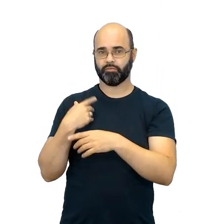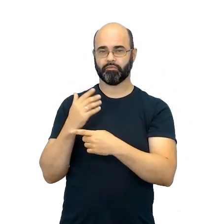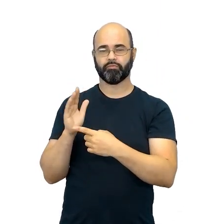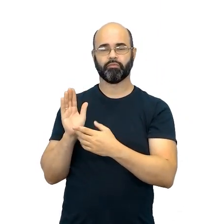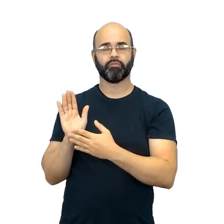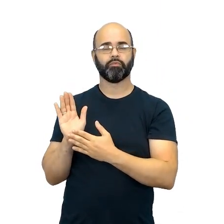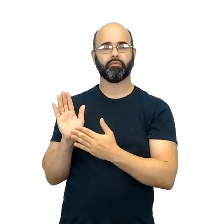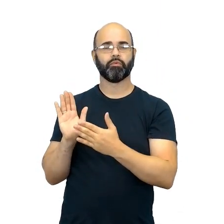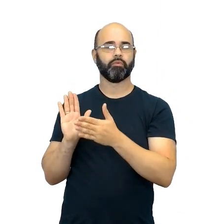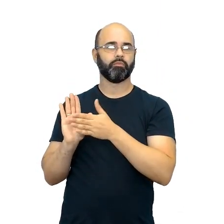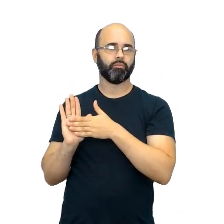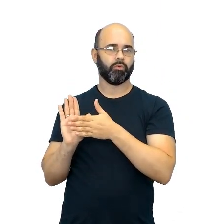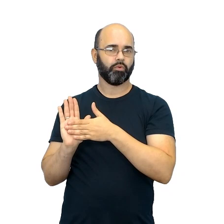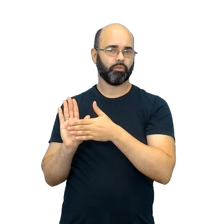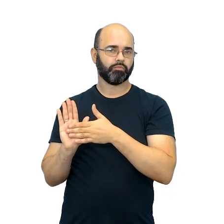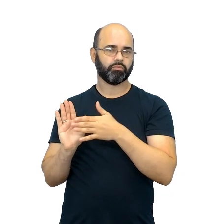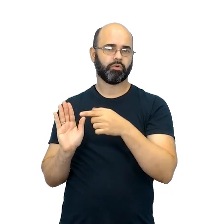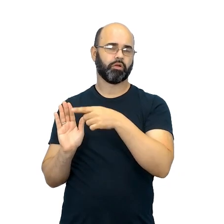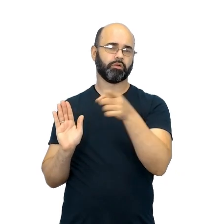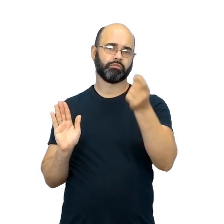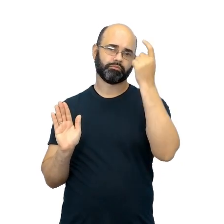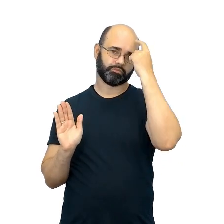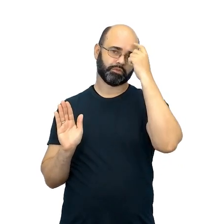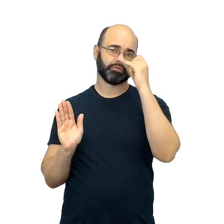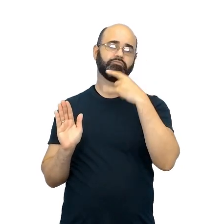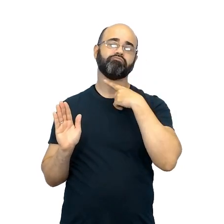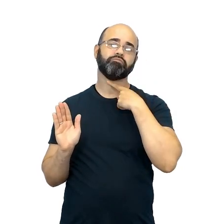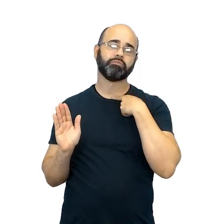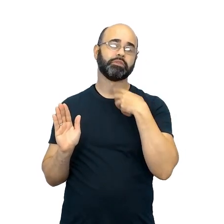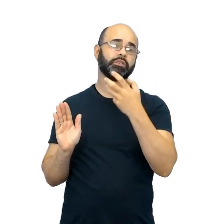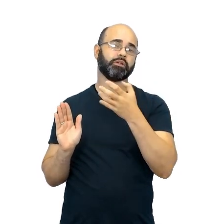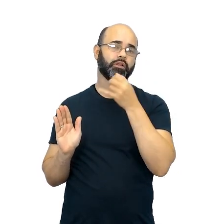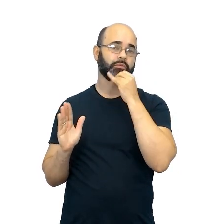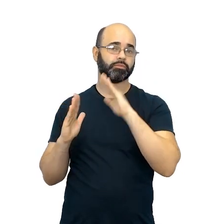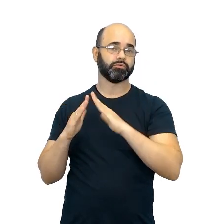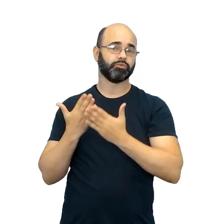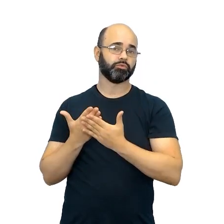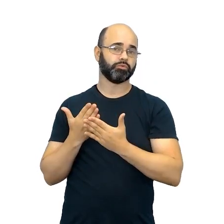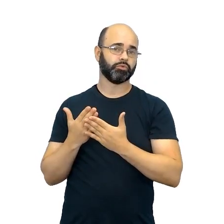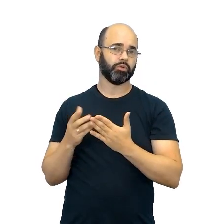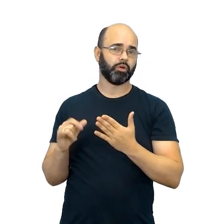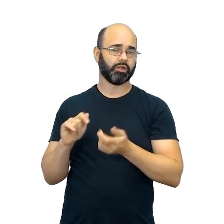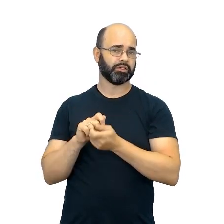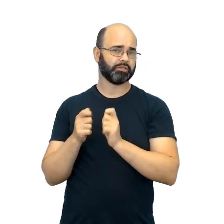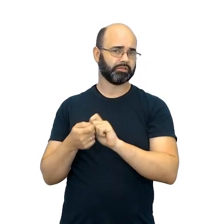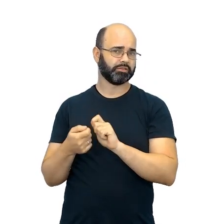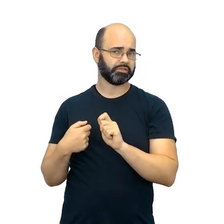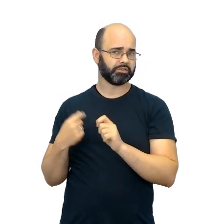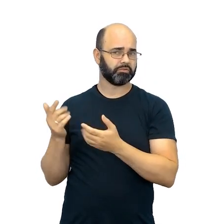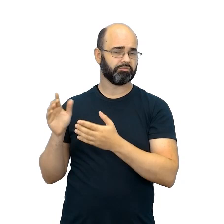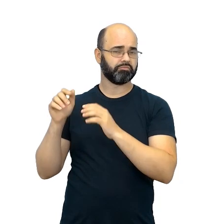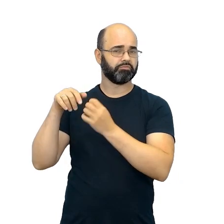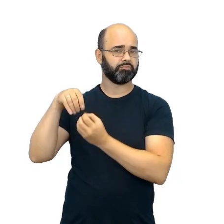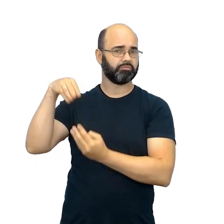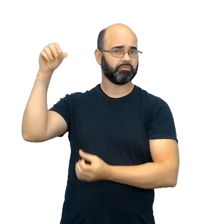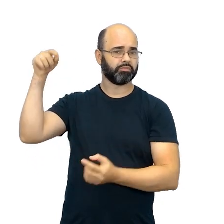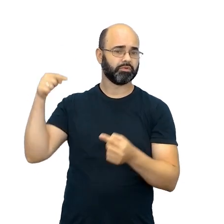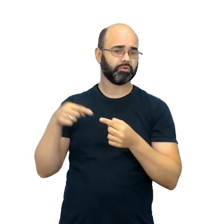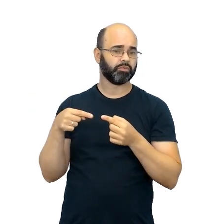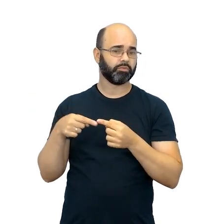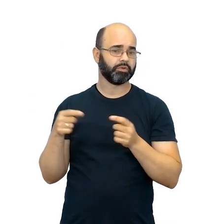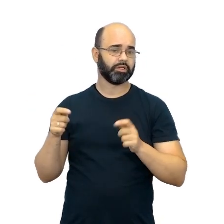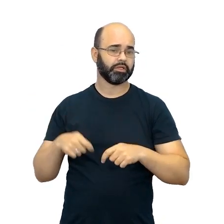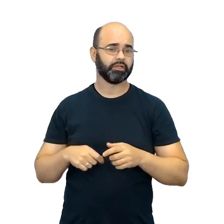de apresentação PowerPoint, não achei muito legal, tenho que rever como fazer isso também. Pode ser uma